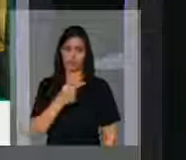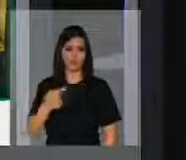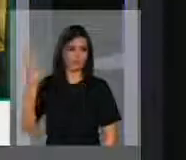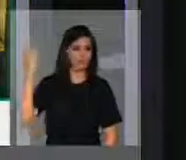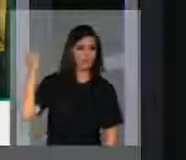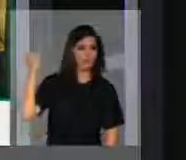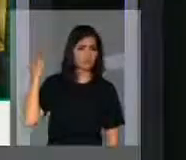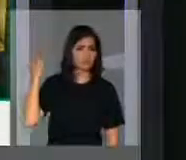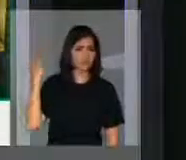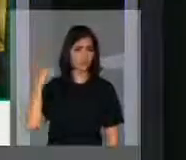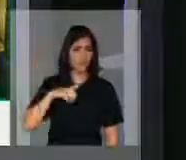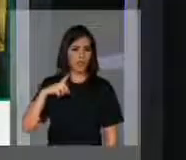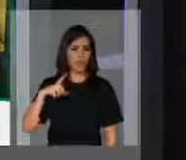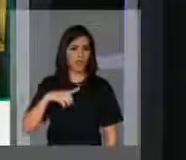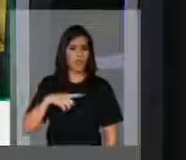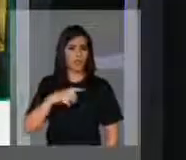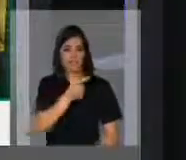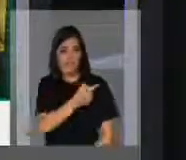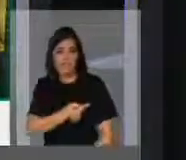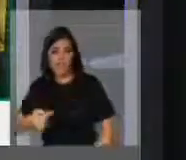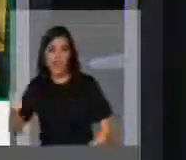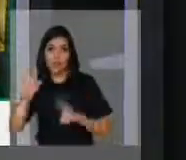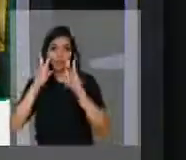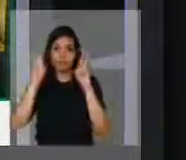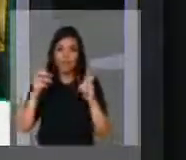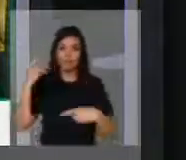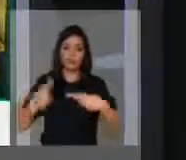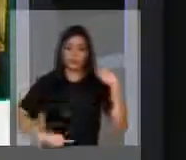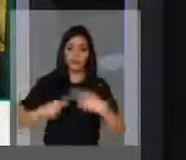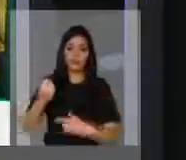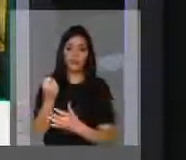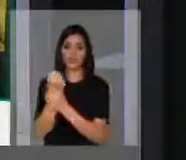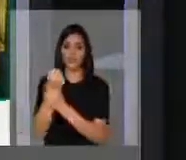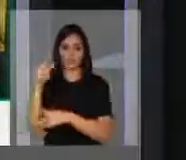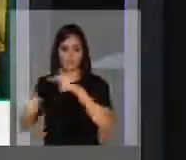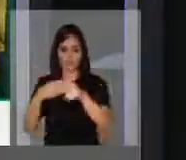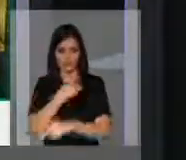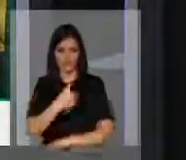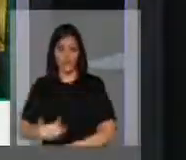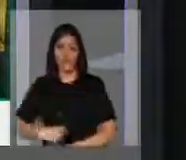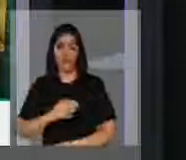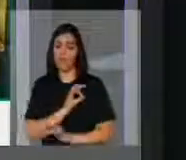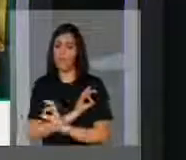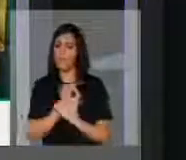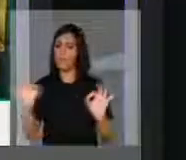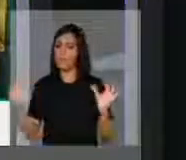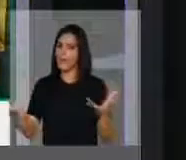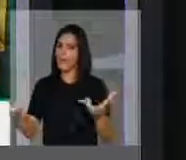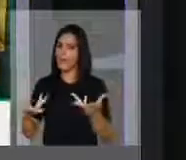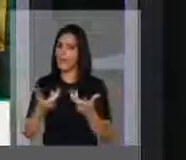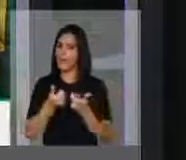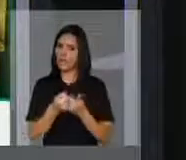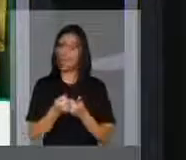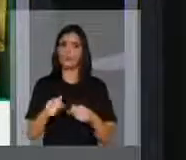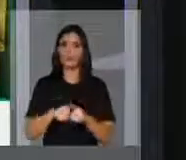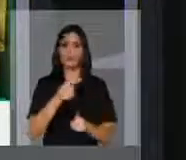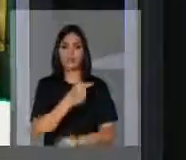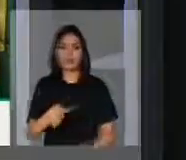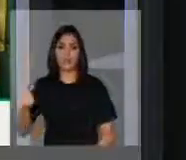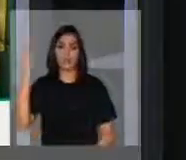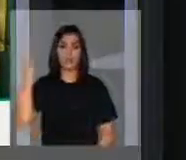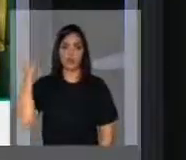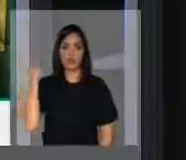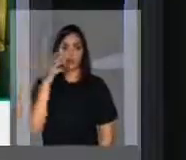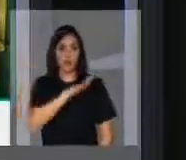que foi um sucesso. E agora, de novo, semana passada, fez a Semana da Segurança Pública para